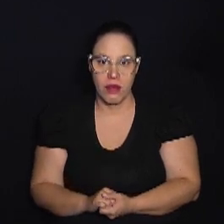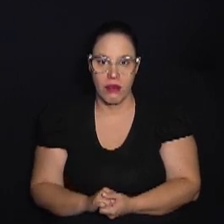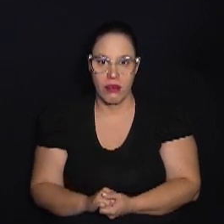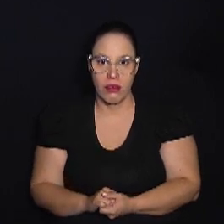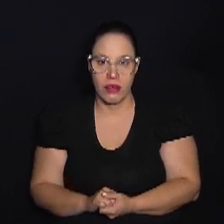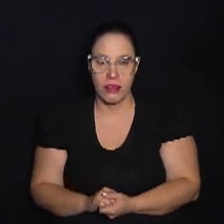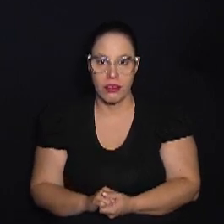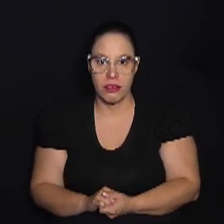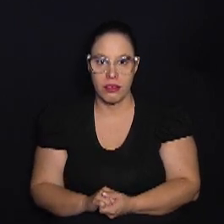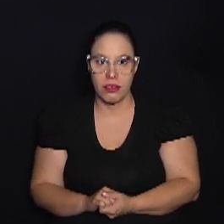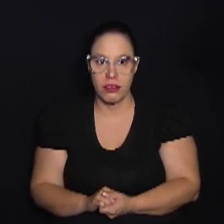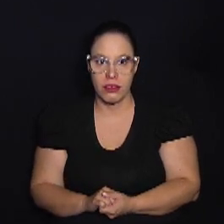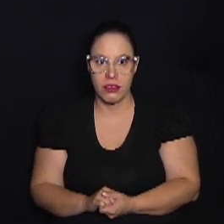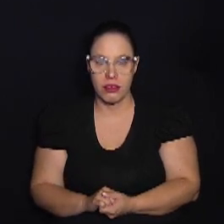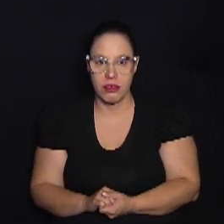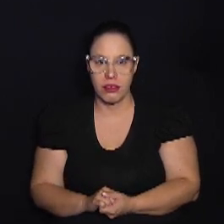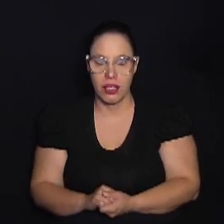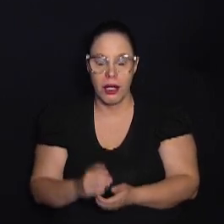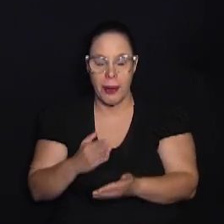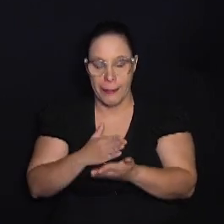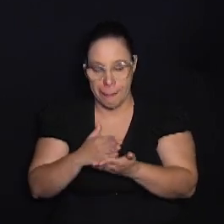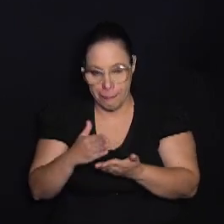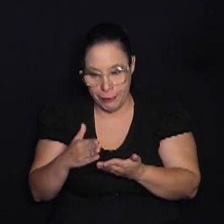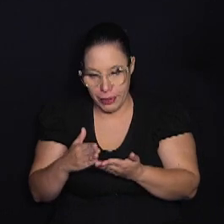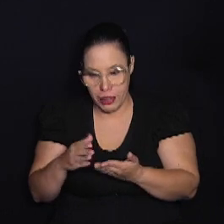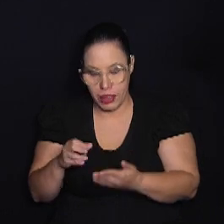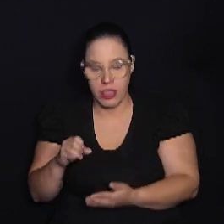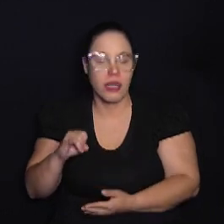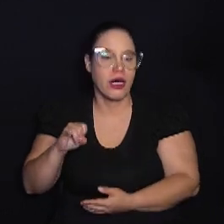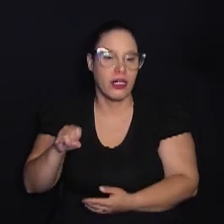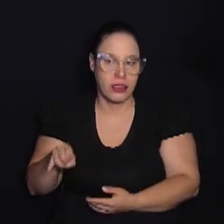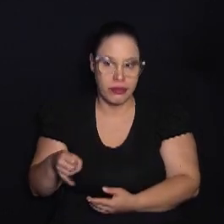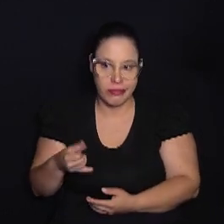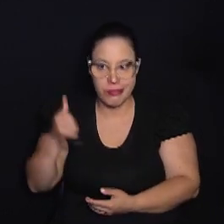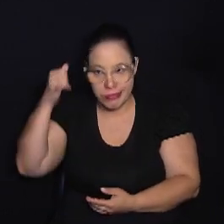tratamento. Já é aí um passo que ajuda a prevenir, então, né?